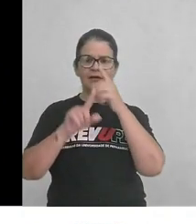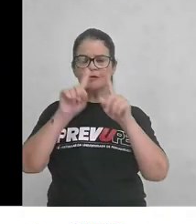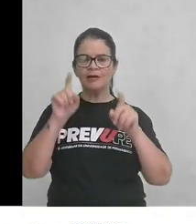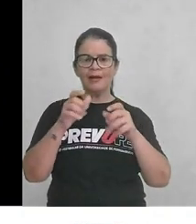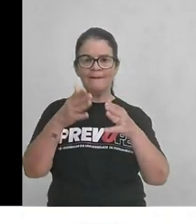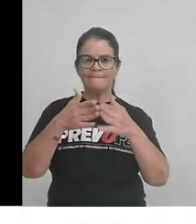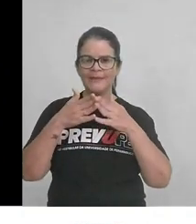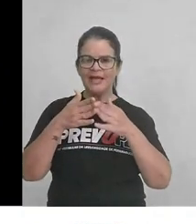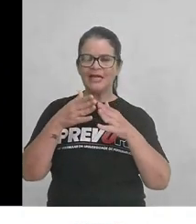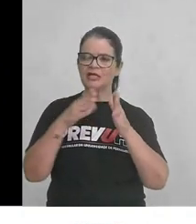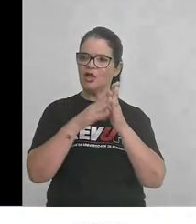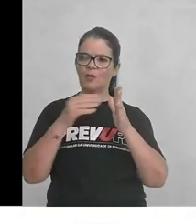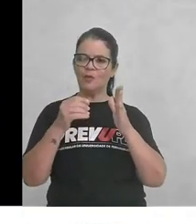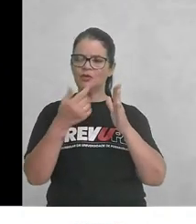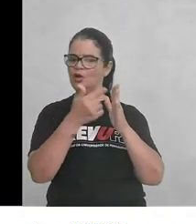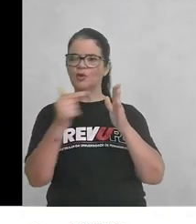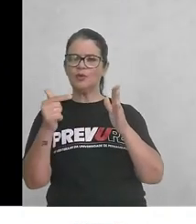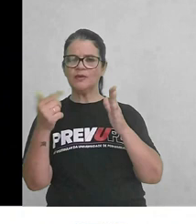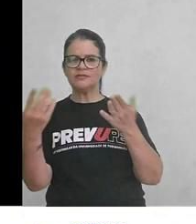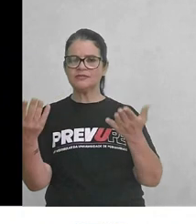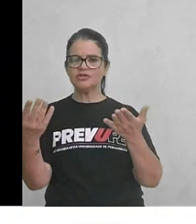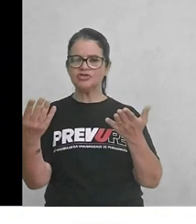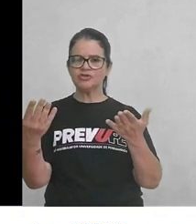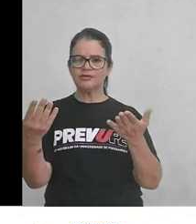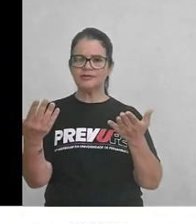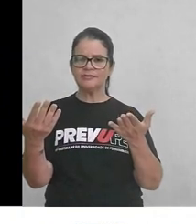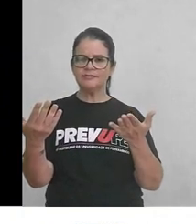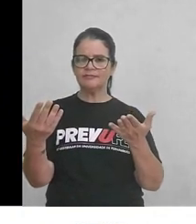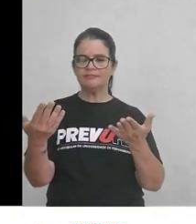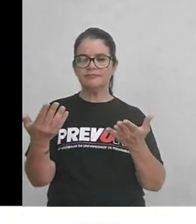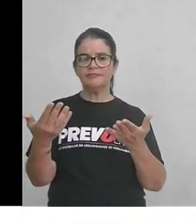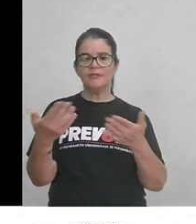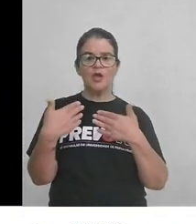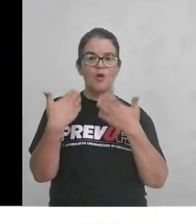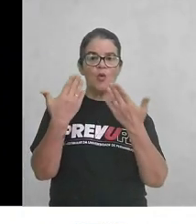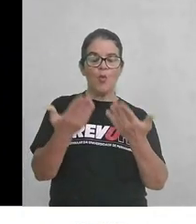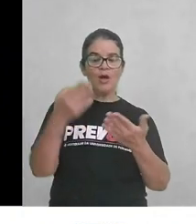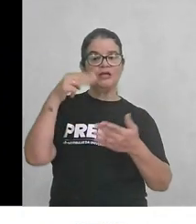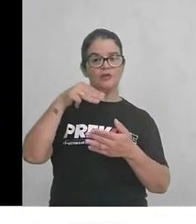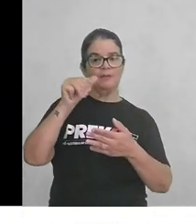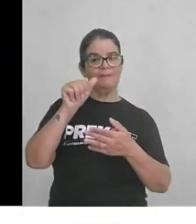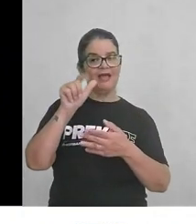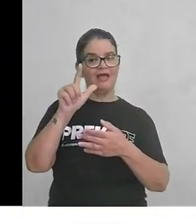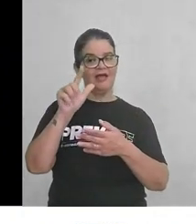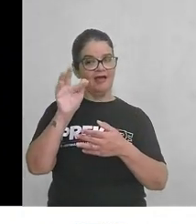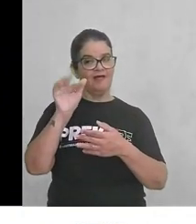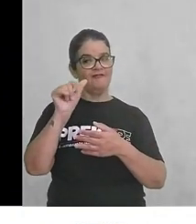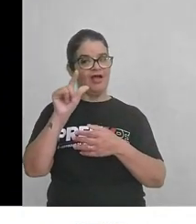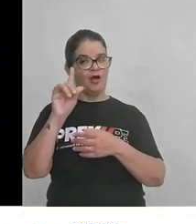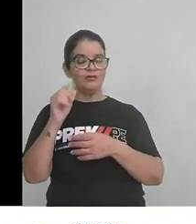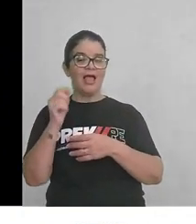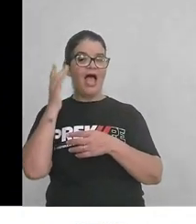Quando Mafalda considera o vendedor astuto, por que ela considera ele astuto?